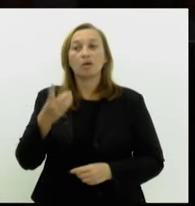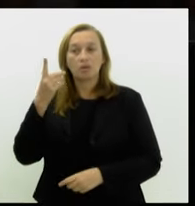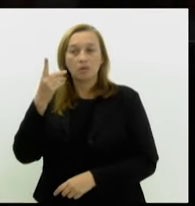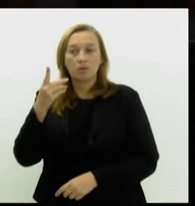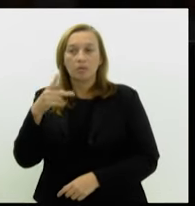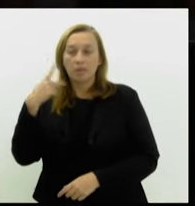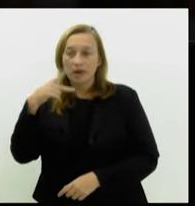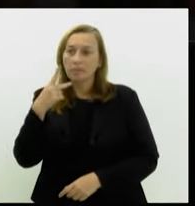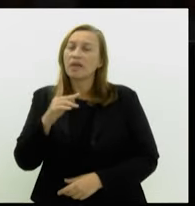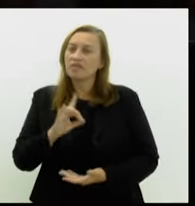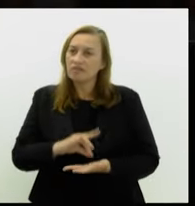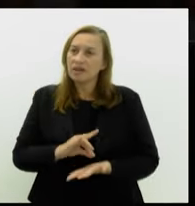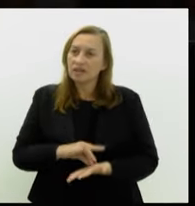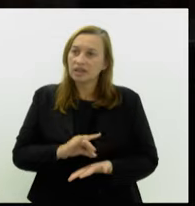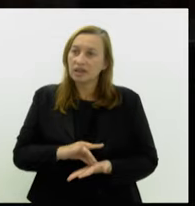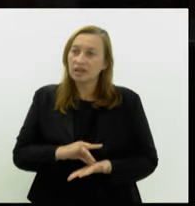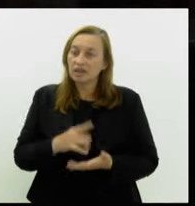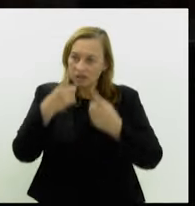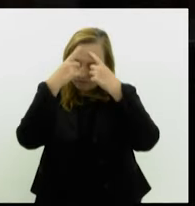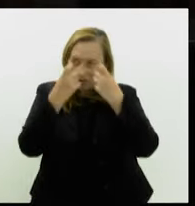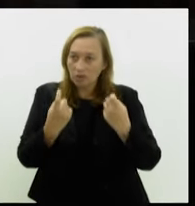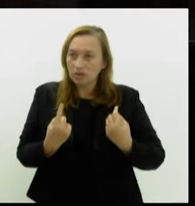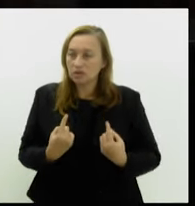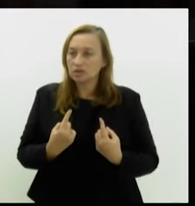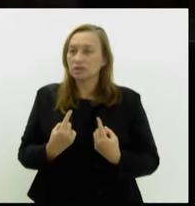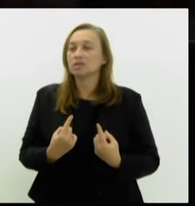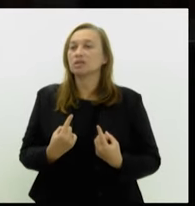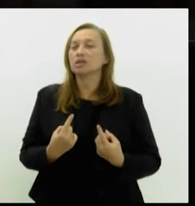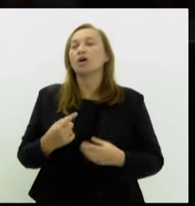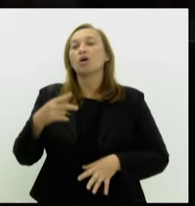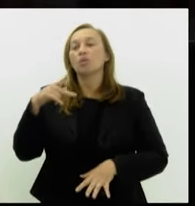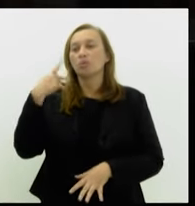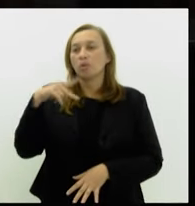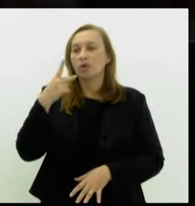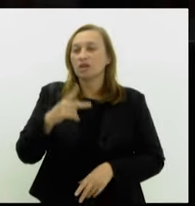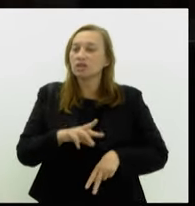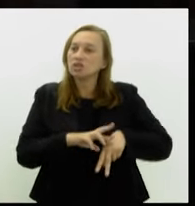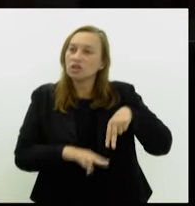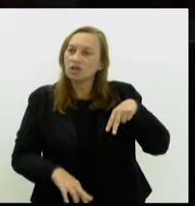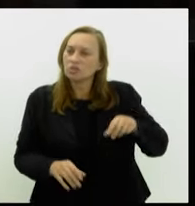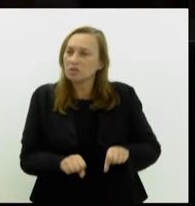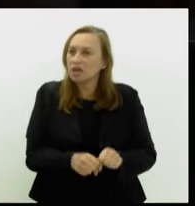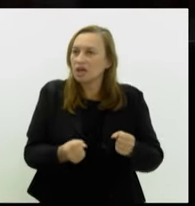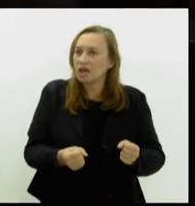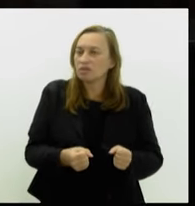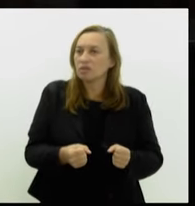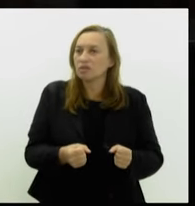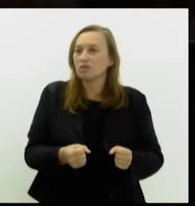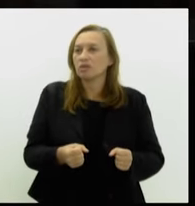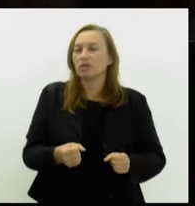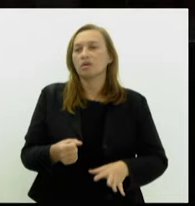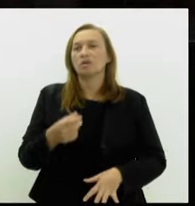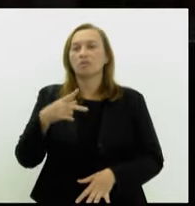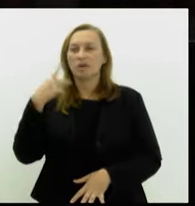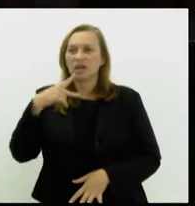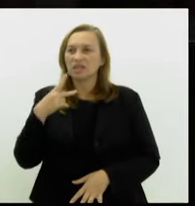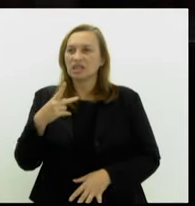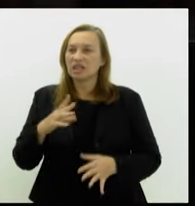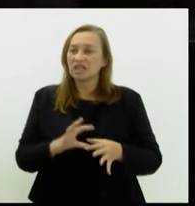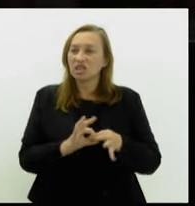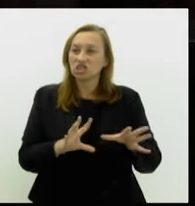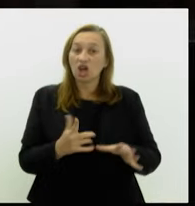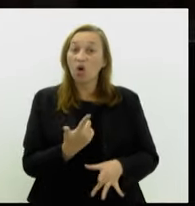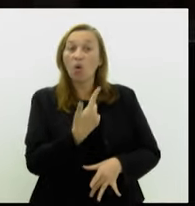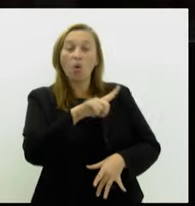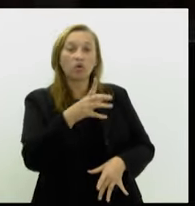isso mesmo, violência política de gênero como quebra de decoro parlamentar, porque a gente não pode dar ousadia a outros deputados,